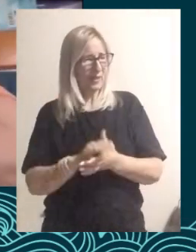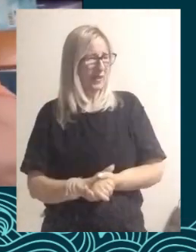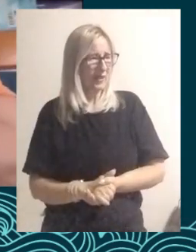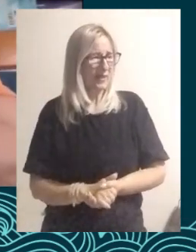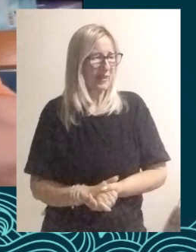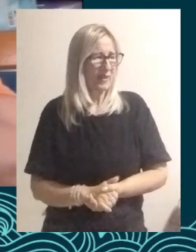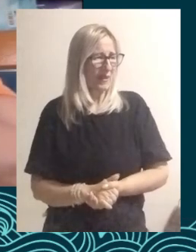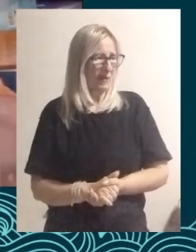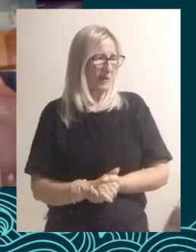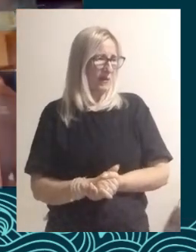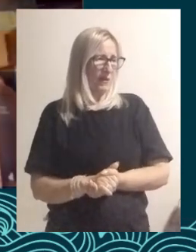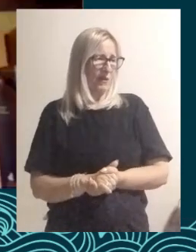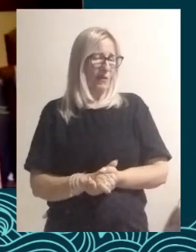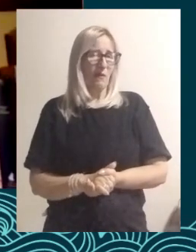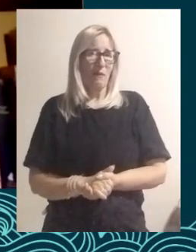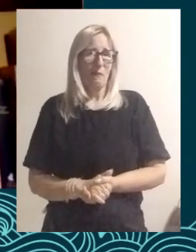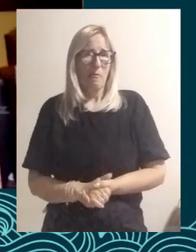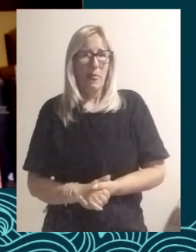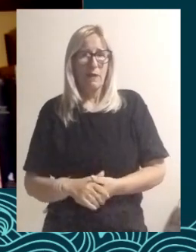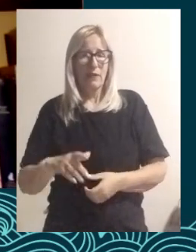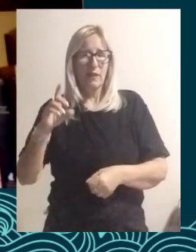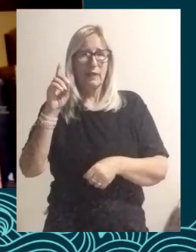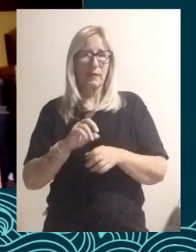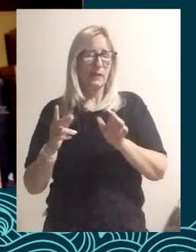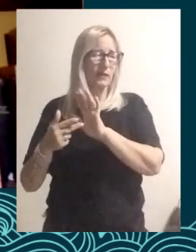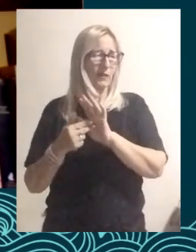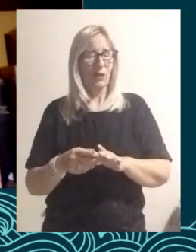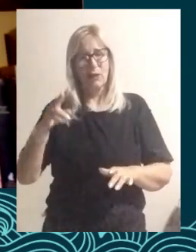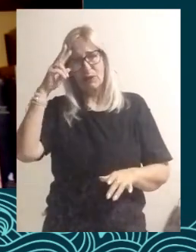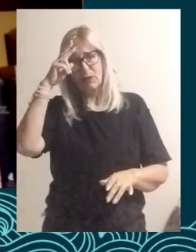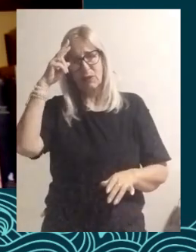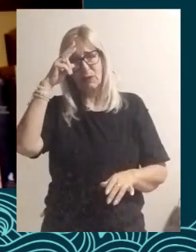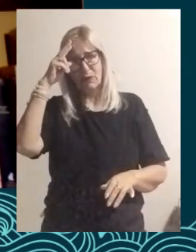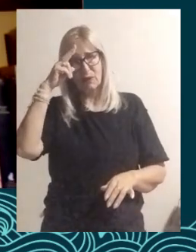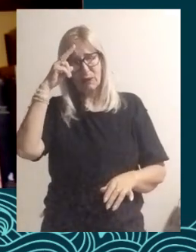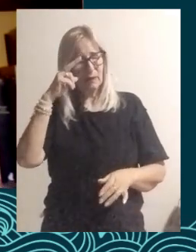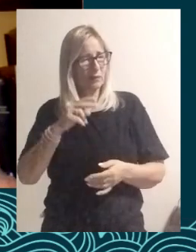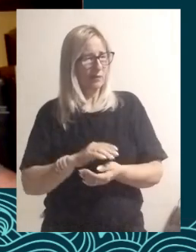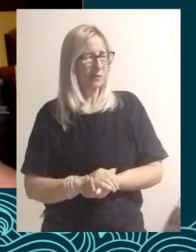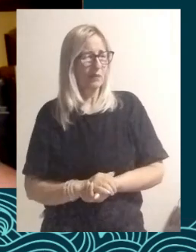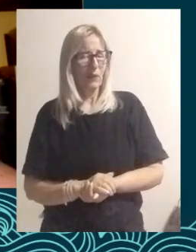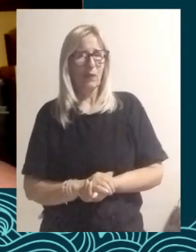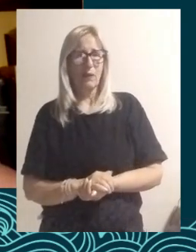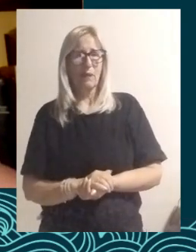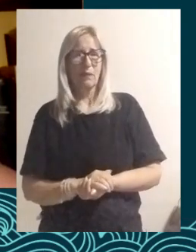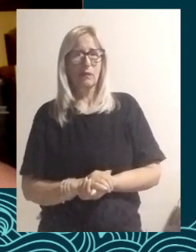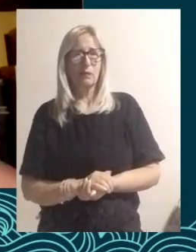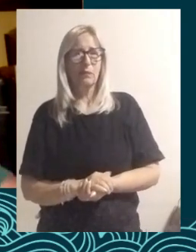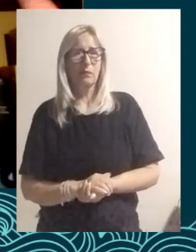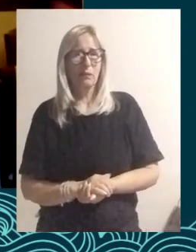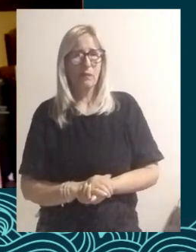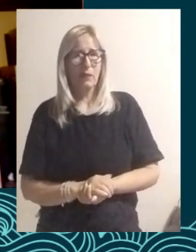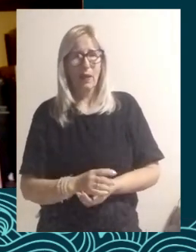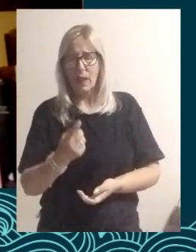alcançou. Tamara, bom, você falando do diário, eu só lembrei de uma passagem de um